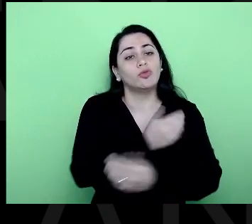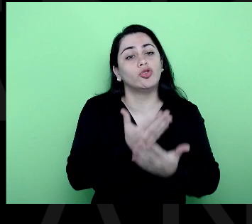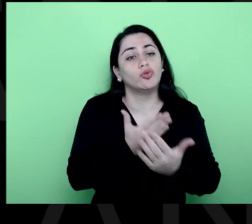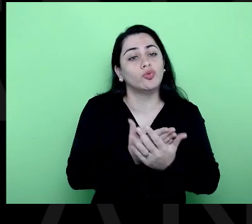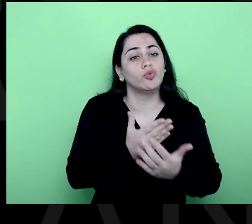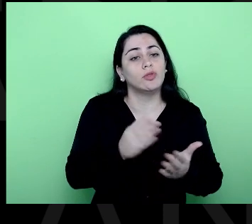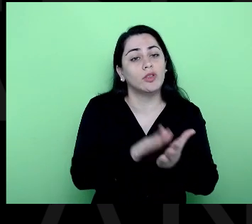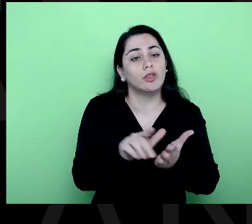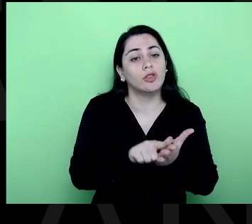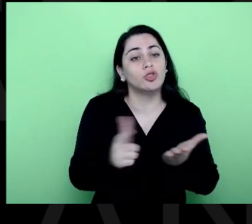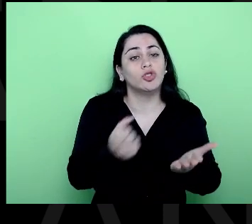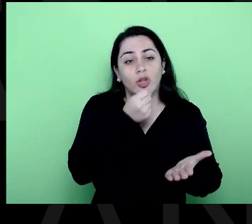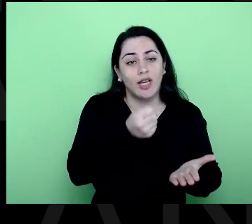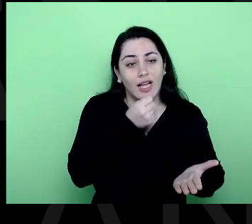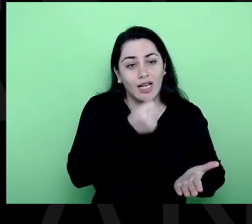época, que era